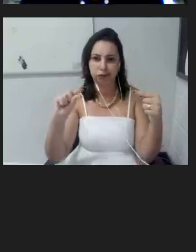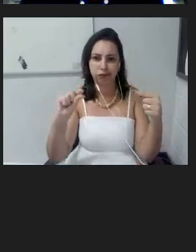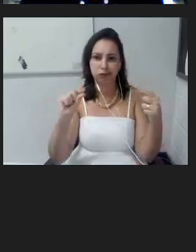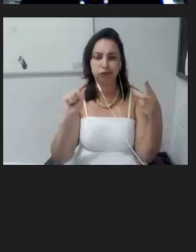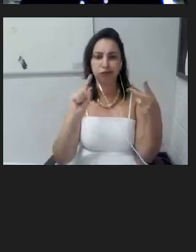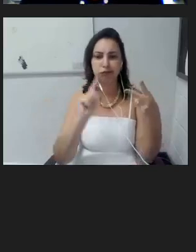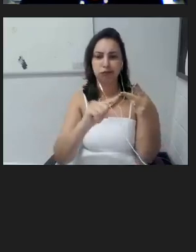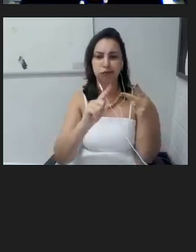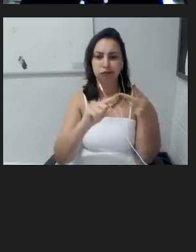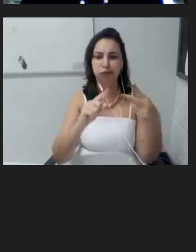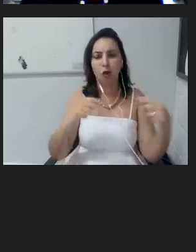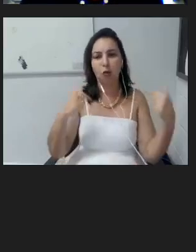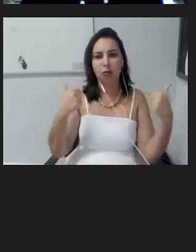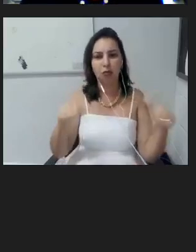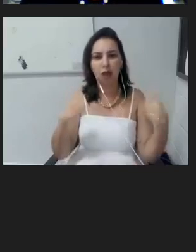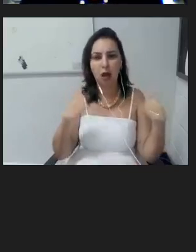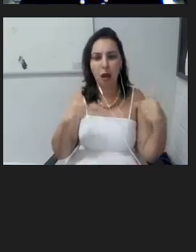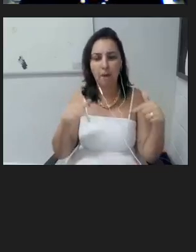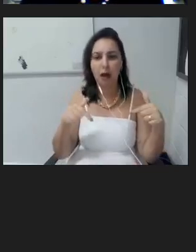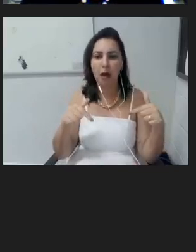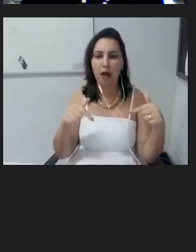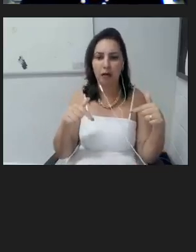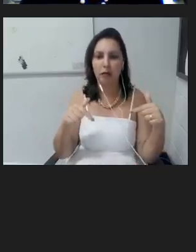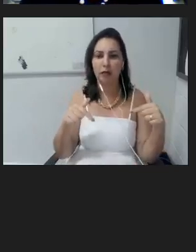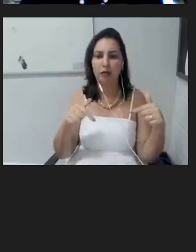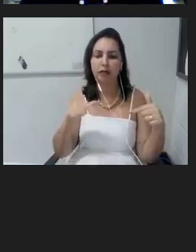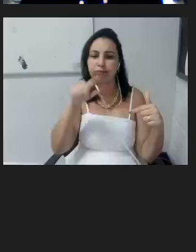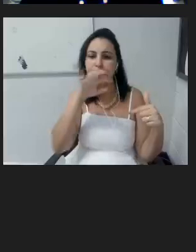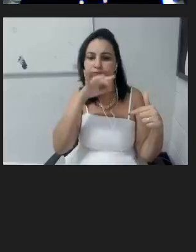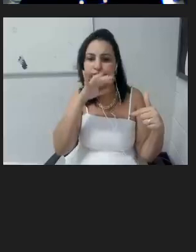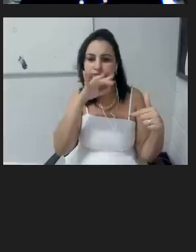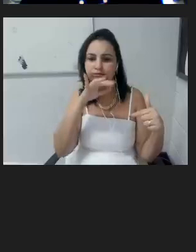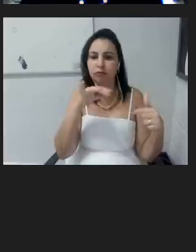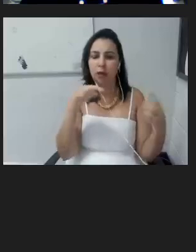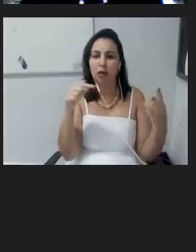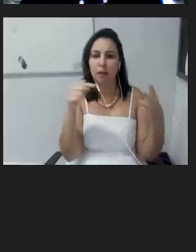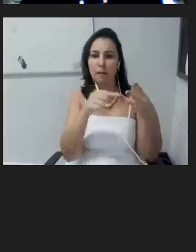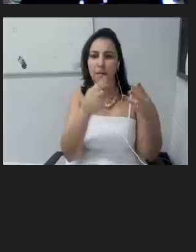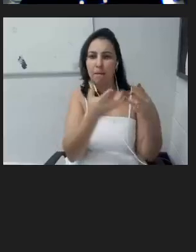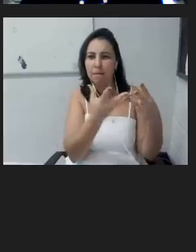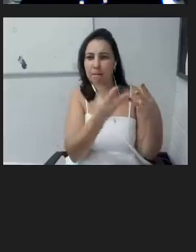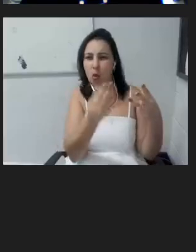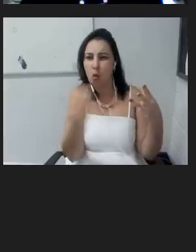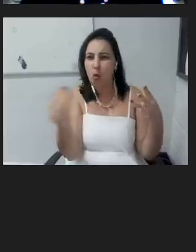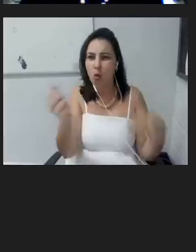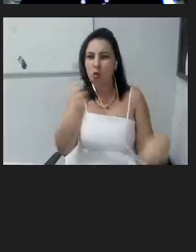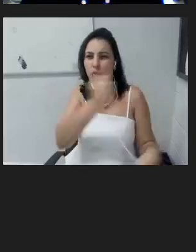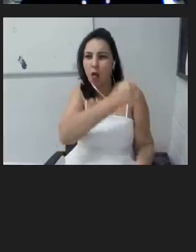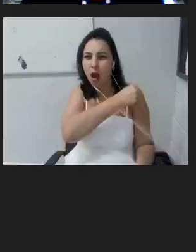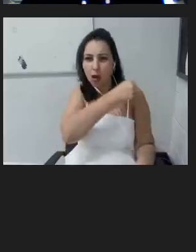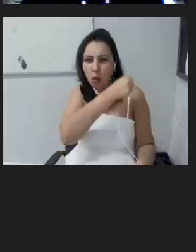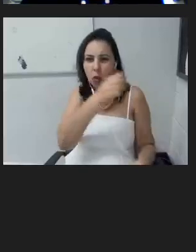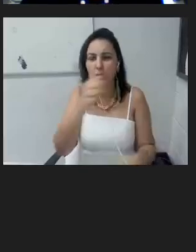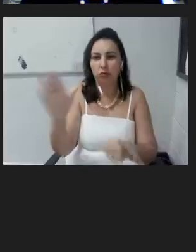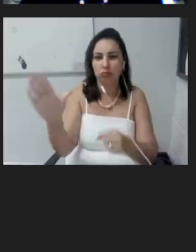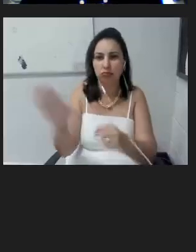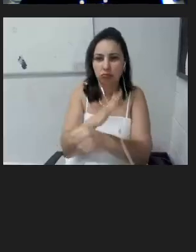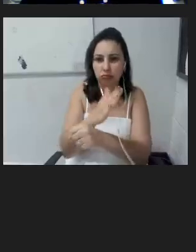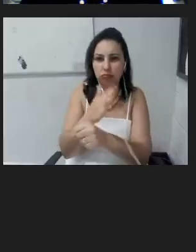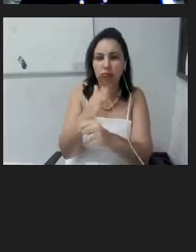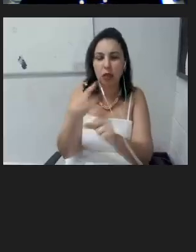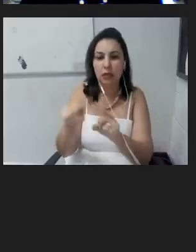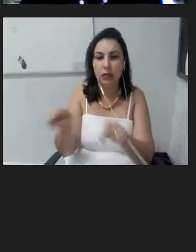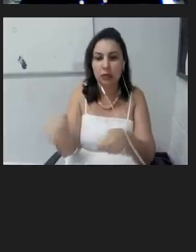das condições de trabalho, ao elevado número de alunos em sala de aula, ao despreparo do